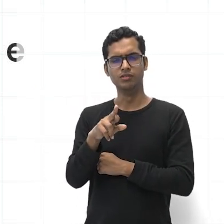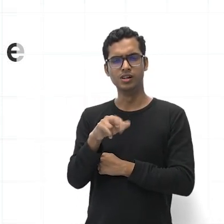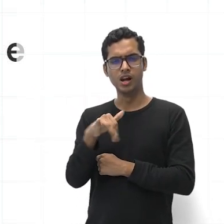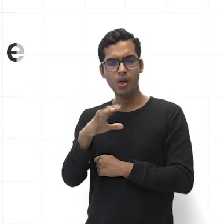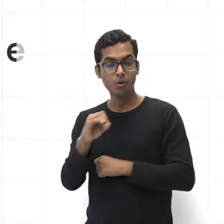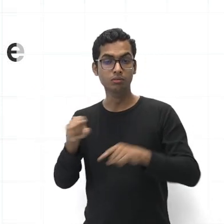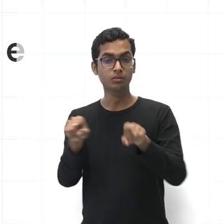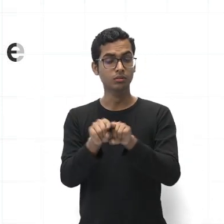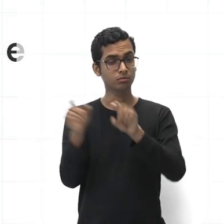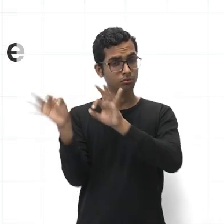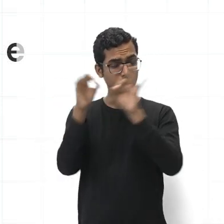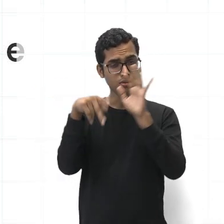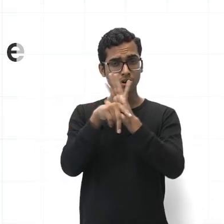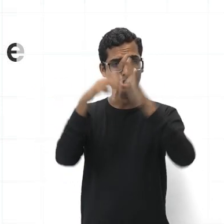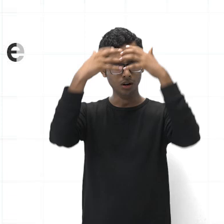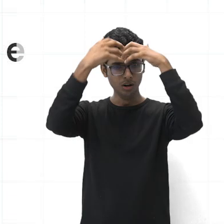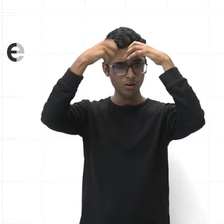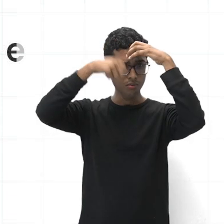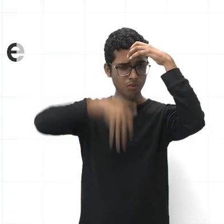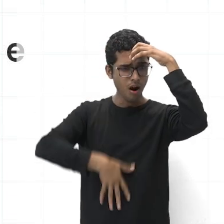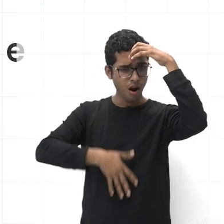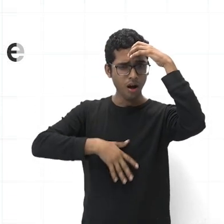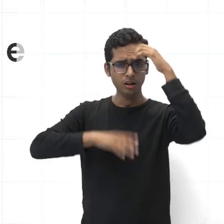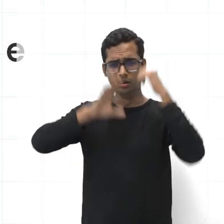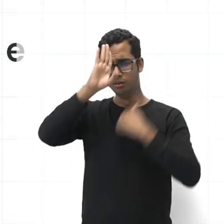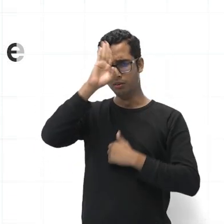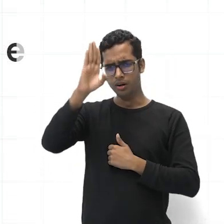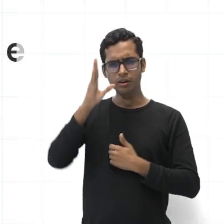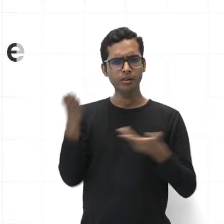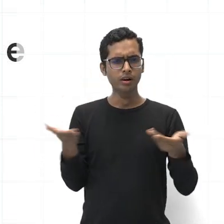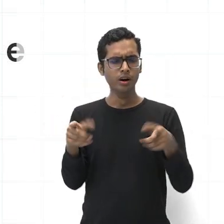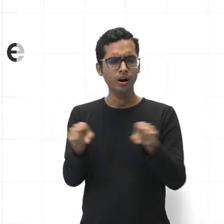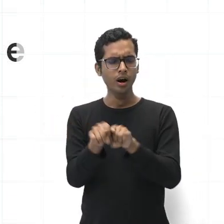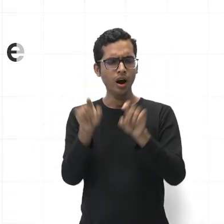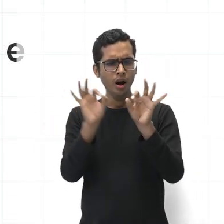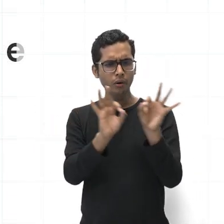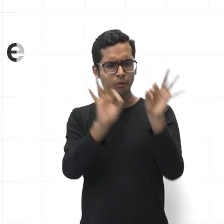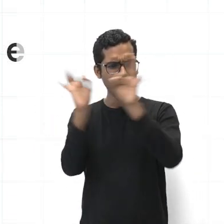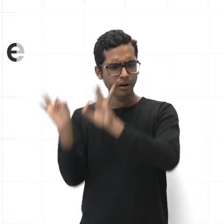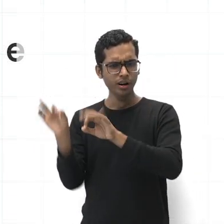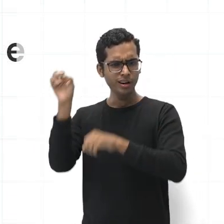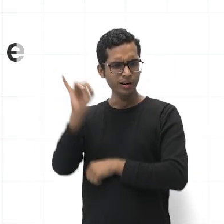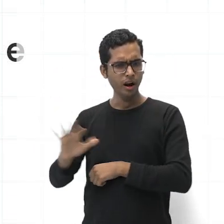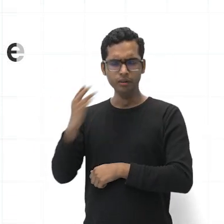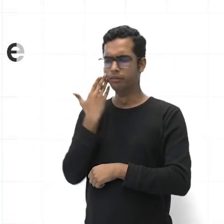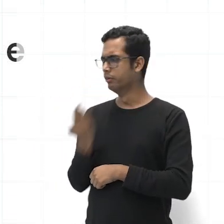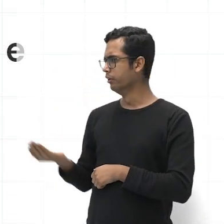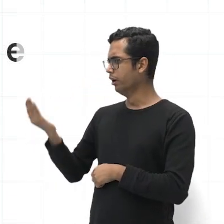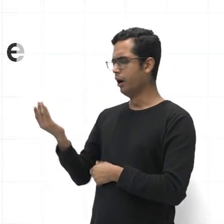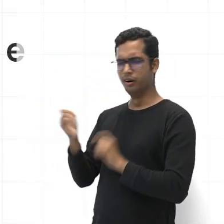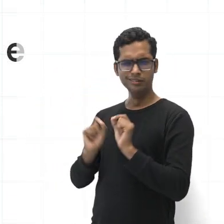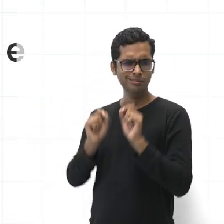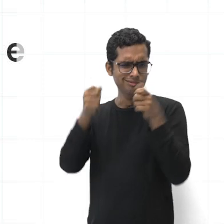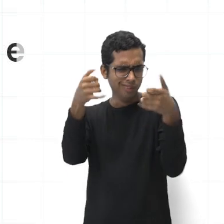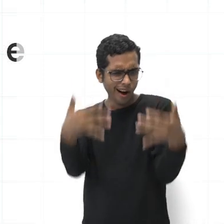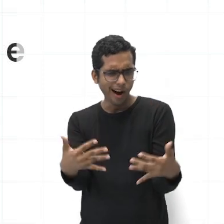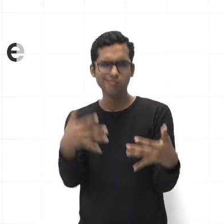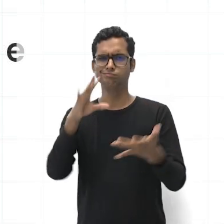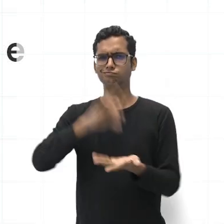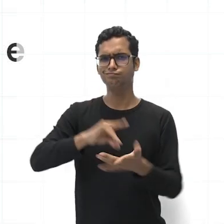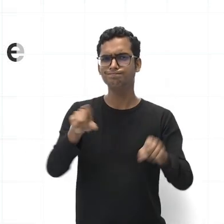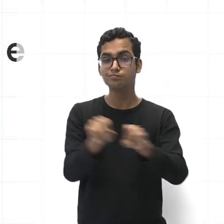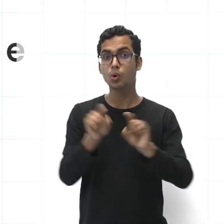o central. Tá? Vamos olhar aí com bastante atenção na imagem ao lado. Nós temos aqui o cérebro,